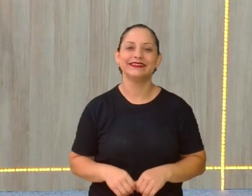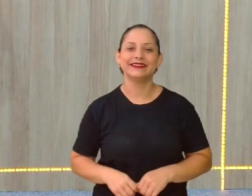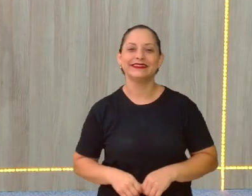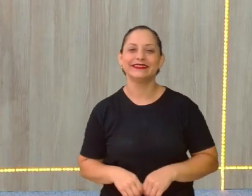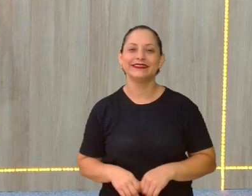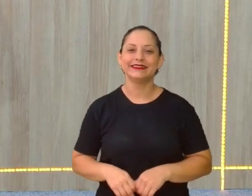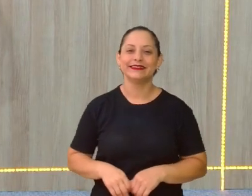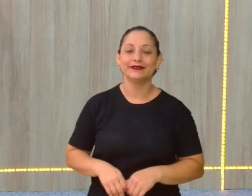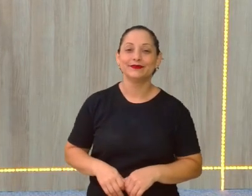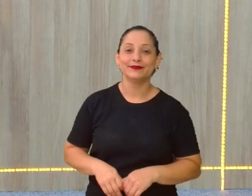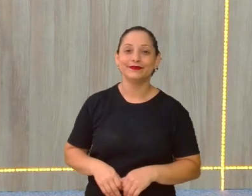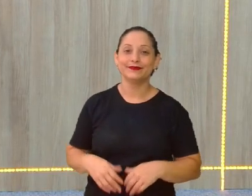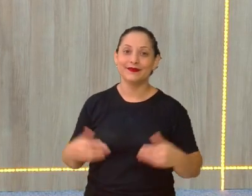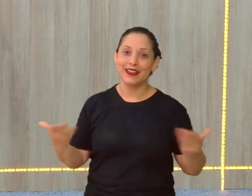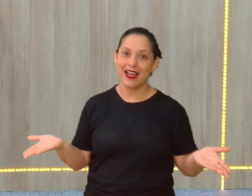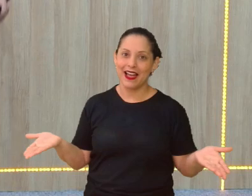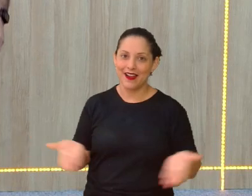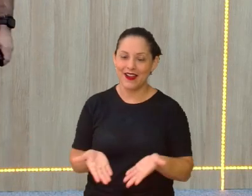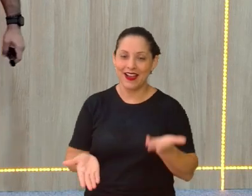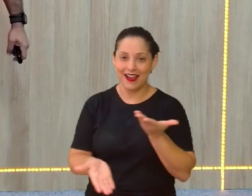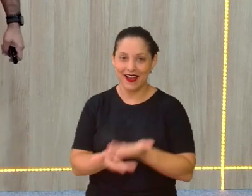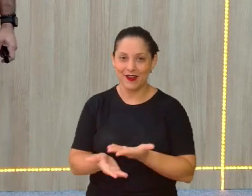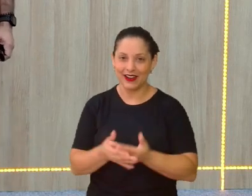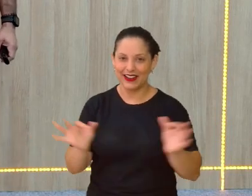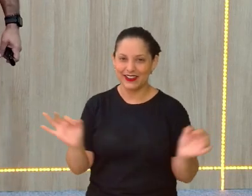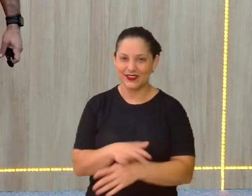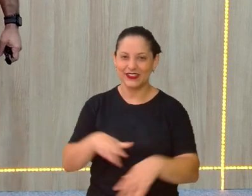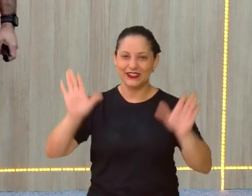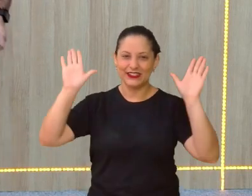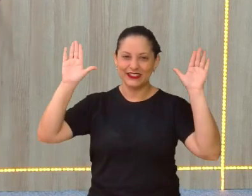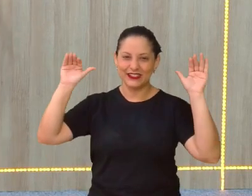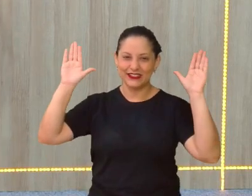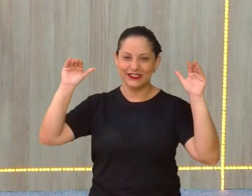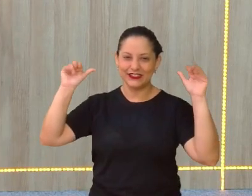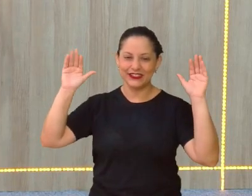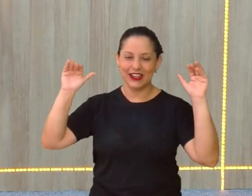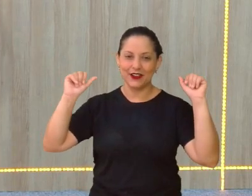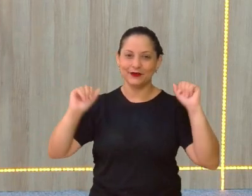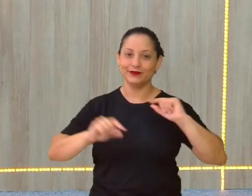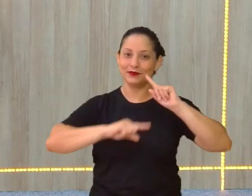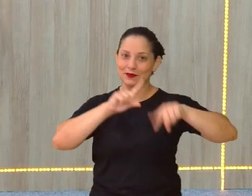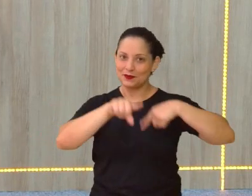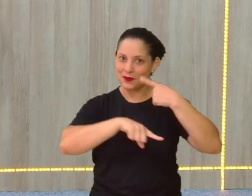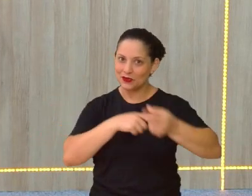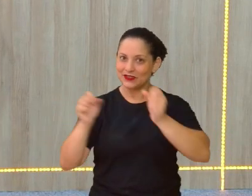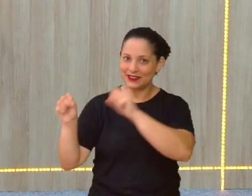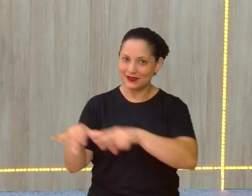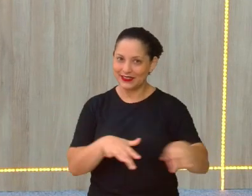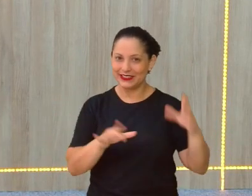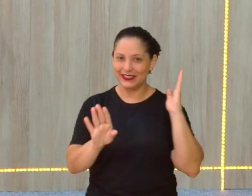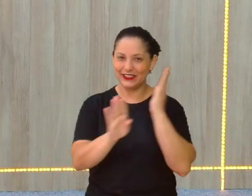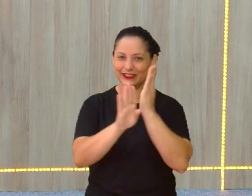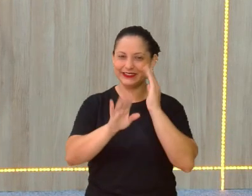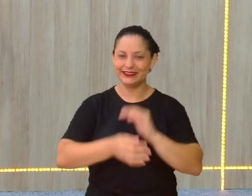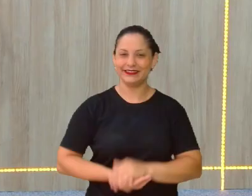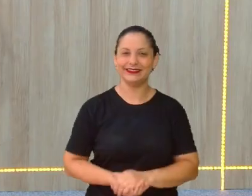gente. Acabou a nossa aula. Tchau, tchau e até a próxima semana.